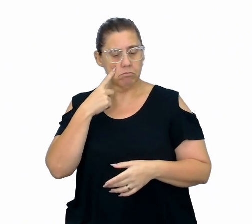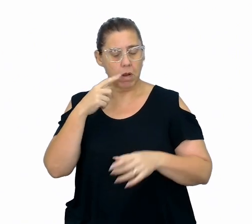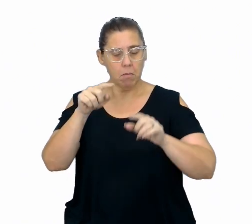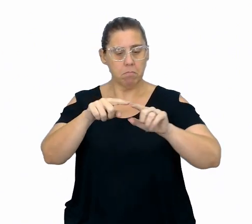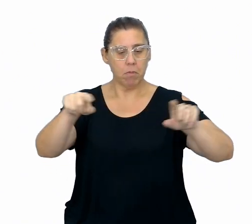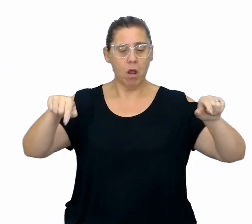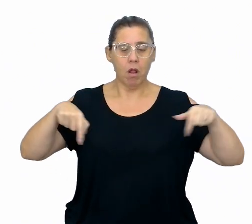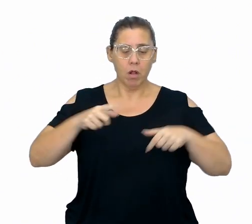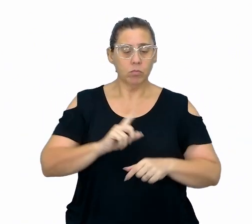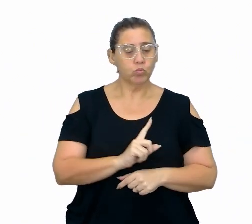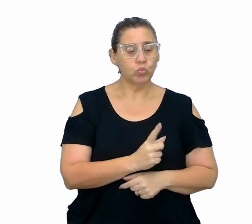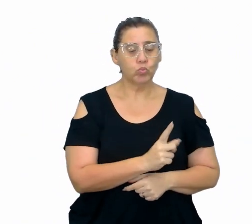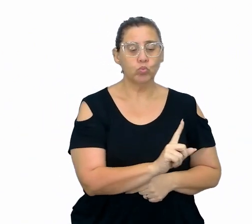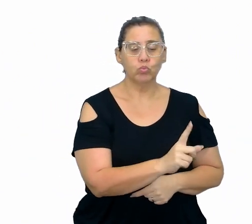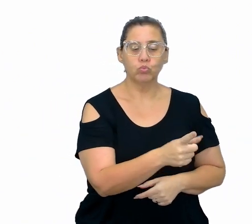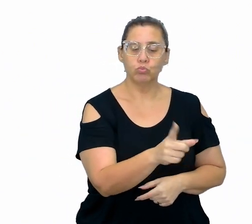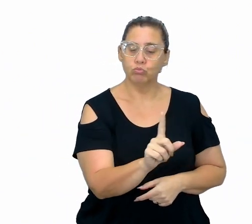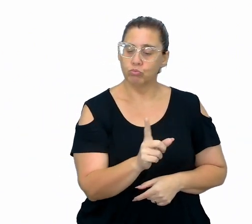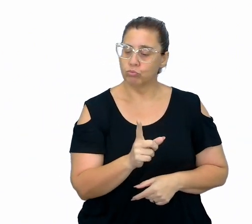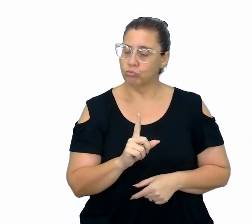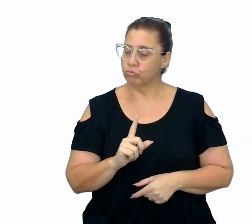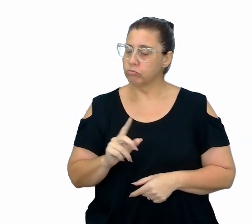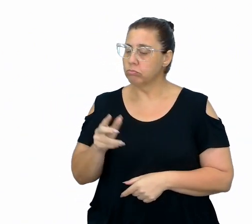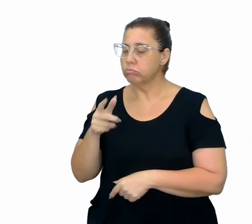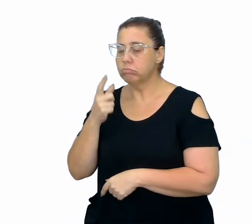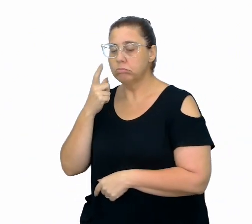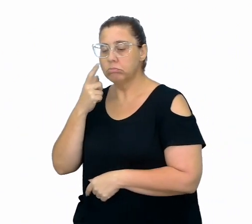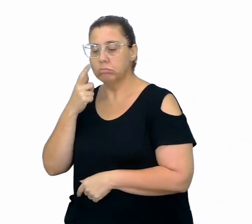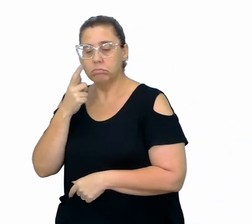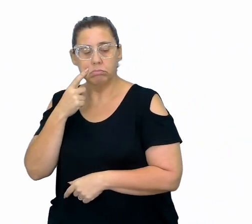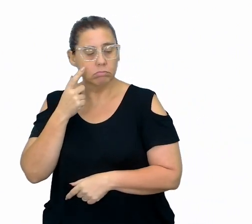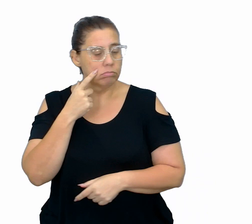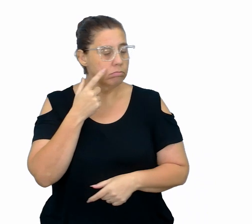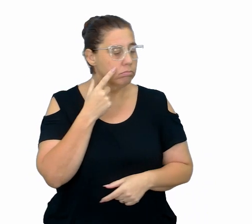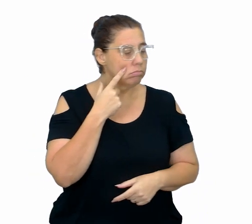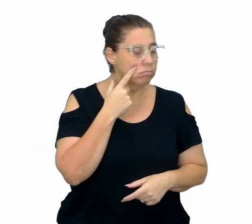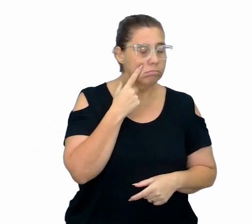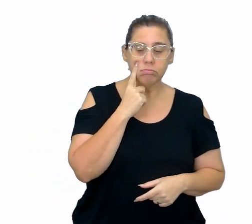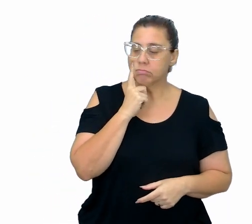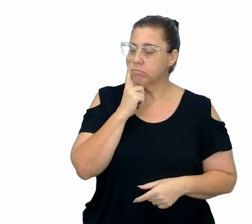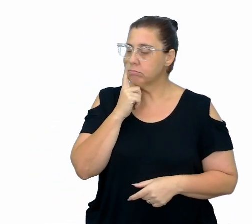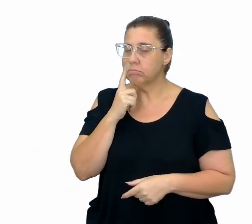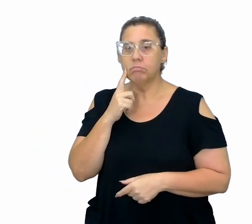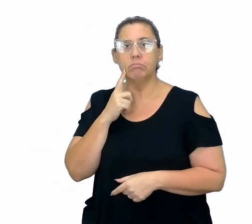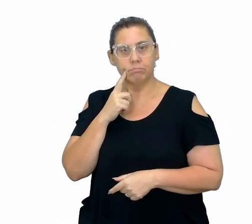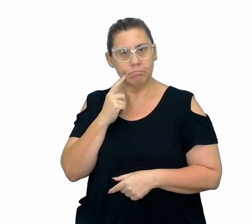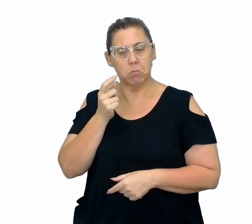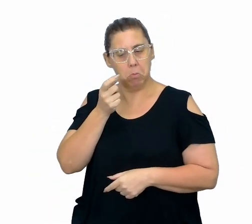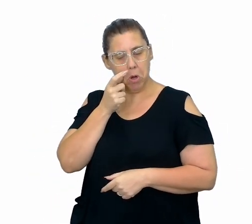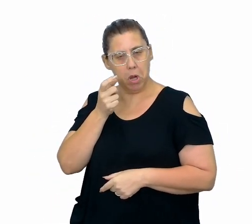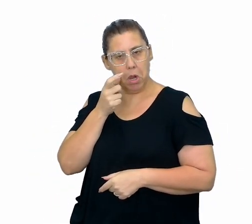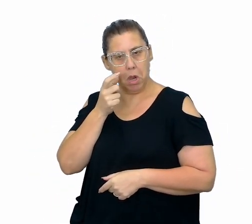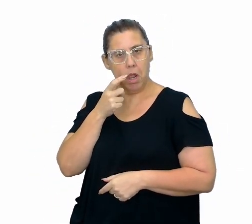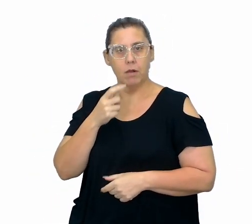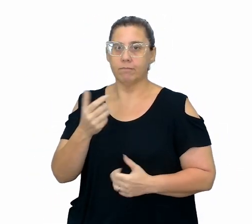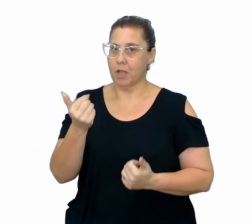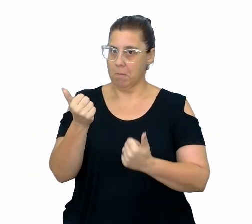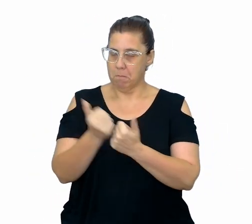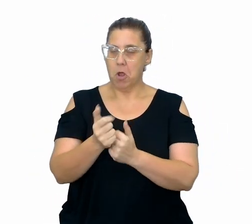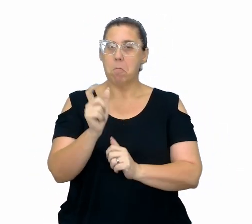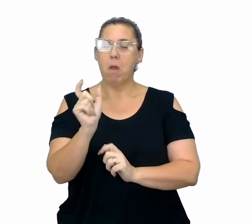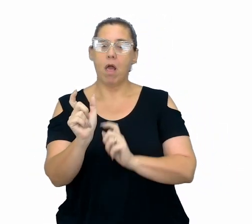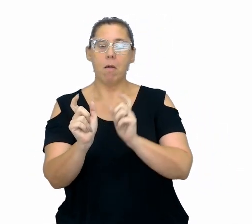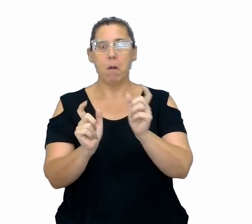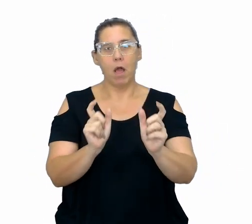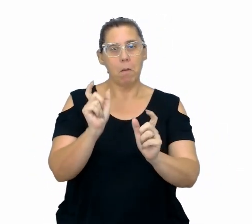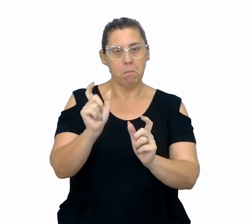sala, apoie as discussões, problematize, forneça apoio com as palavras estáveis, para que ao escreverem,